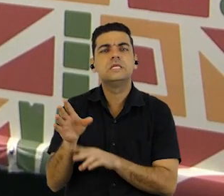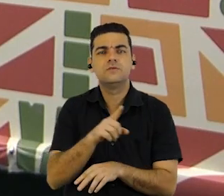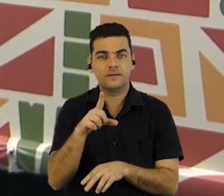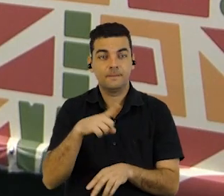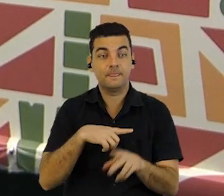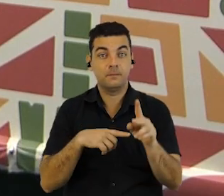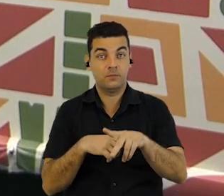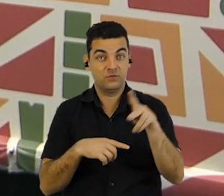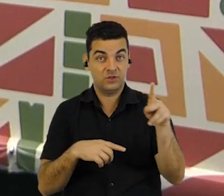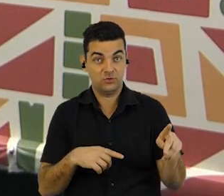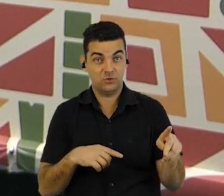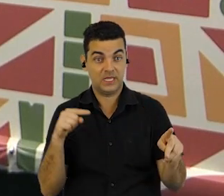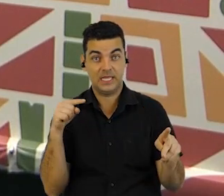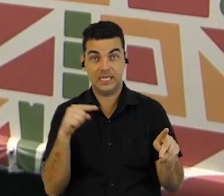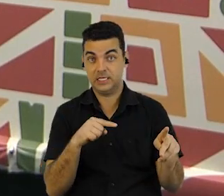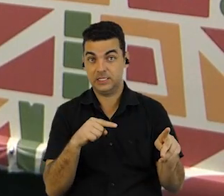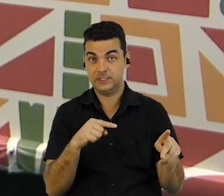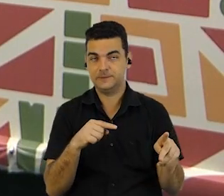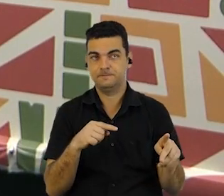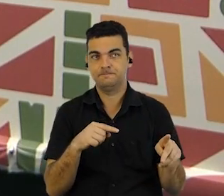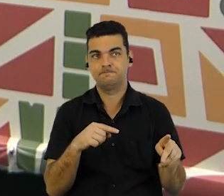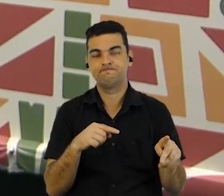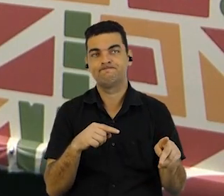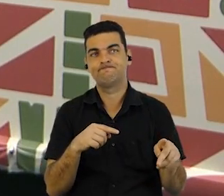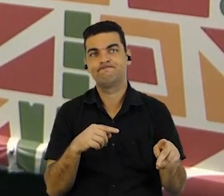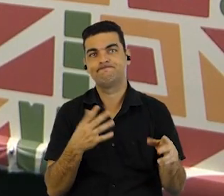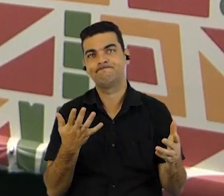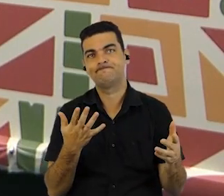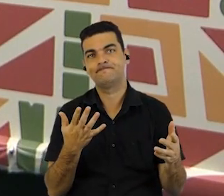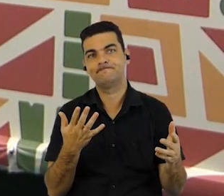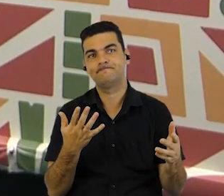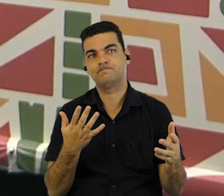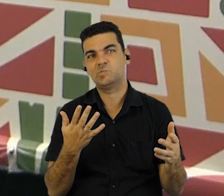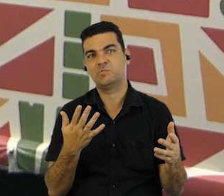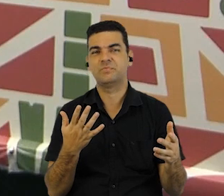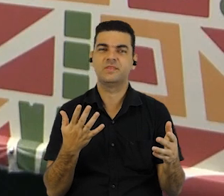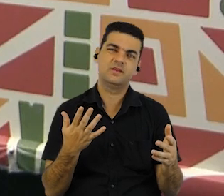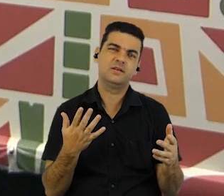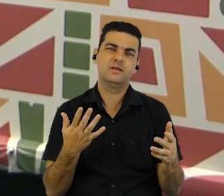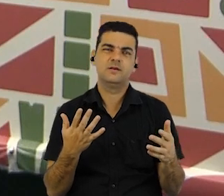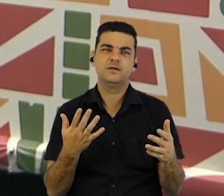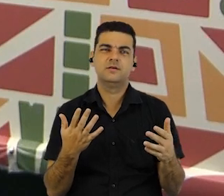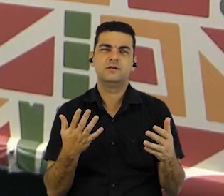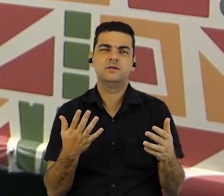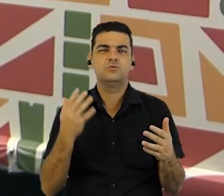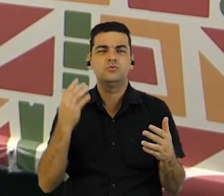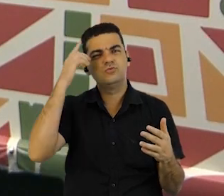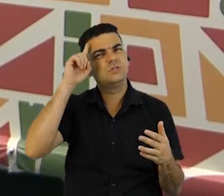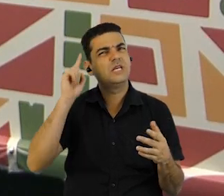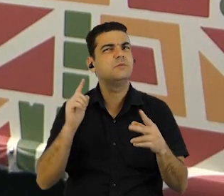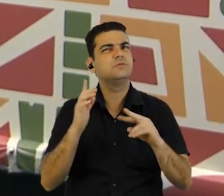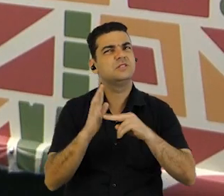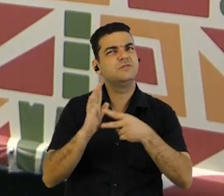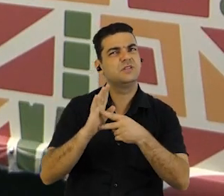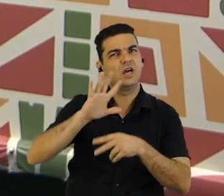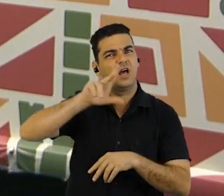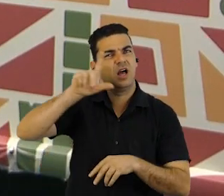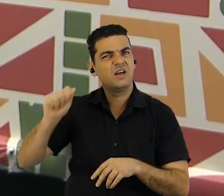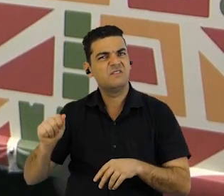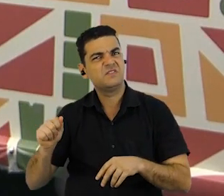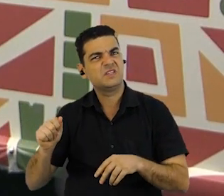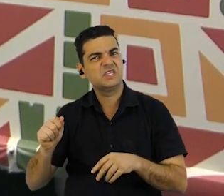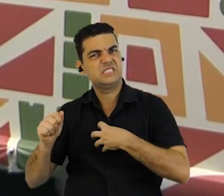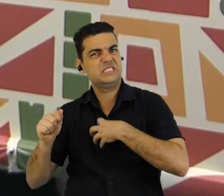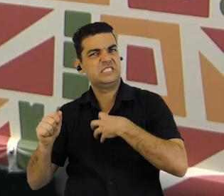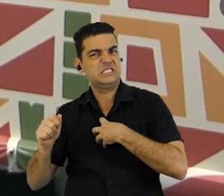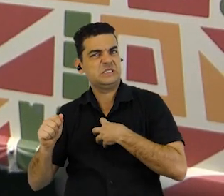aquele professor que não tem, que existe uma lacuna nele da afro-referência